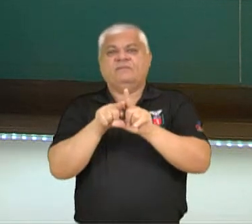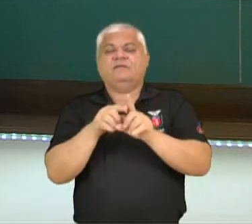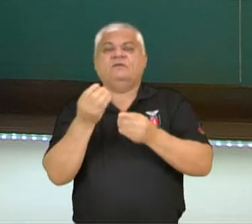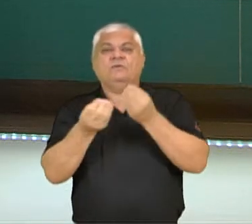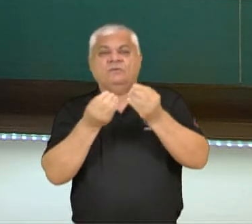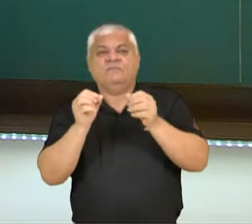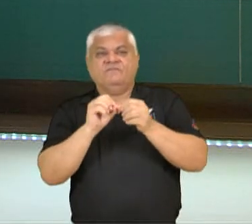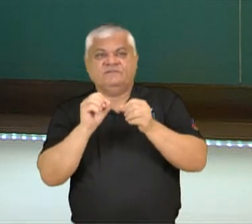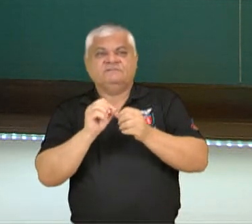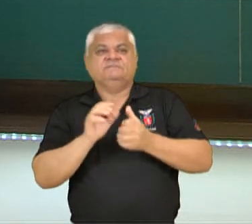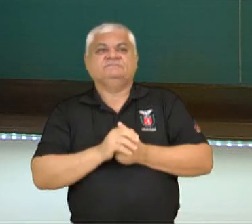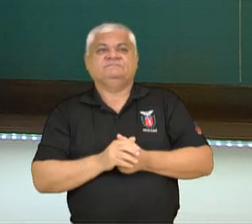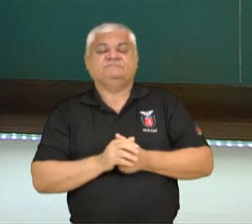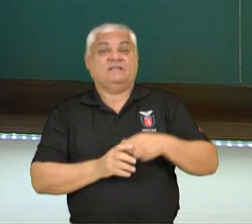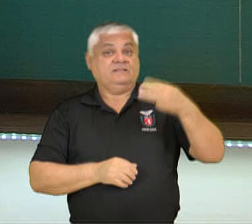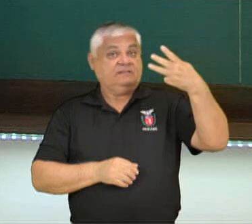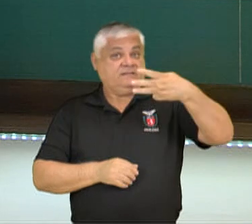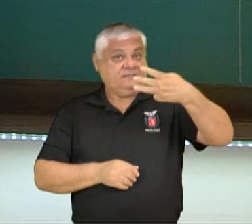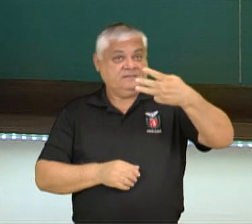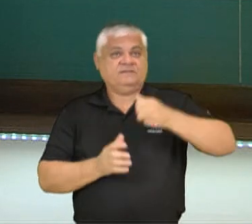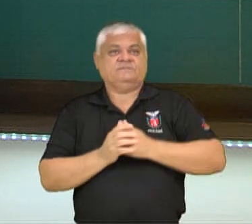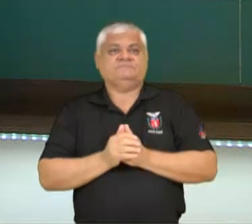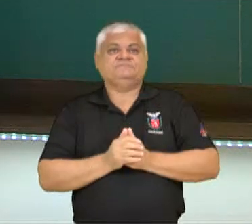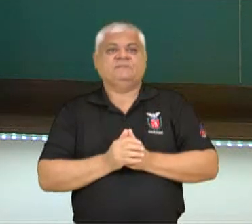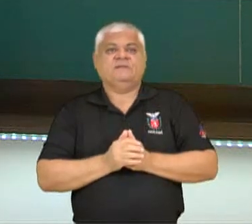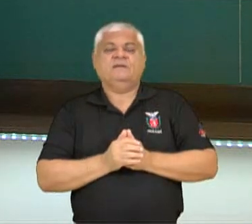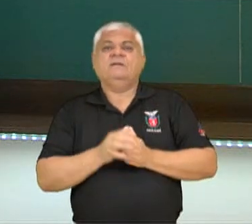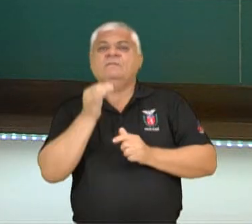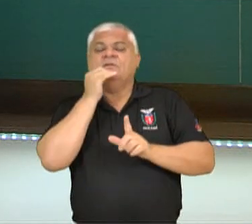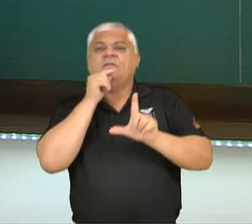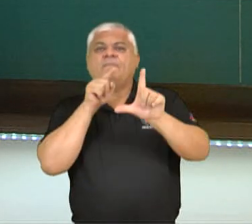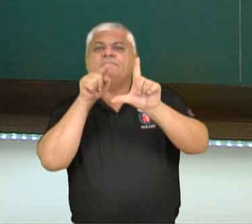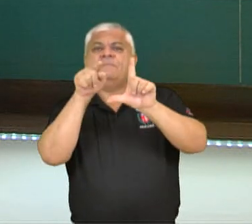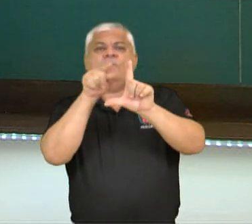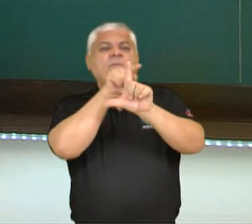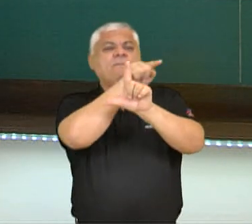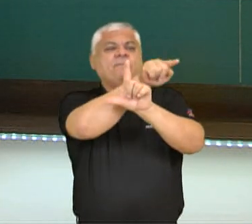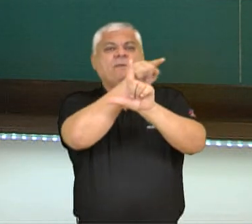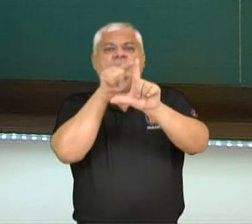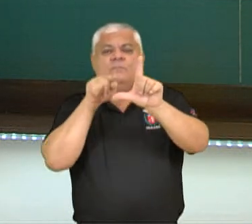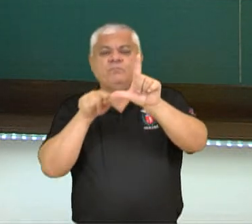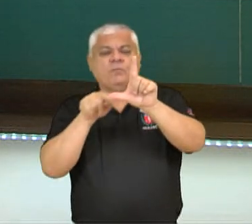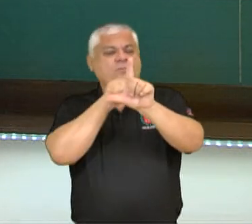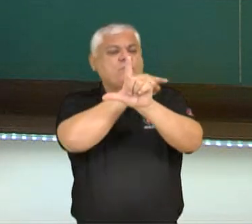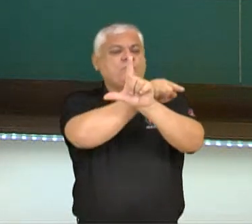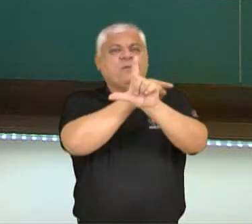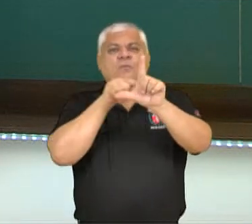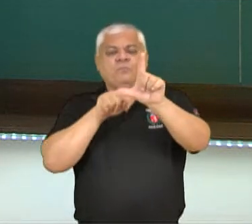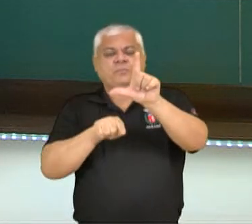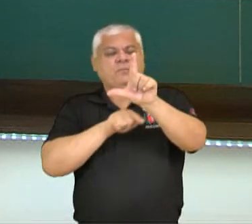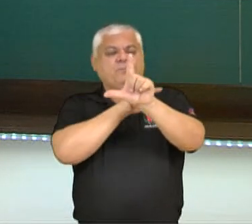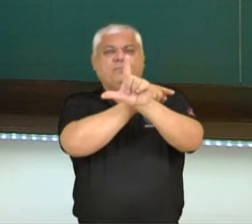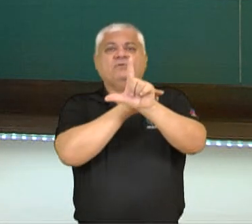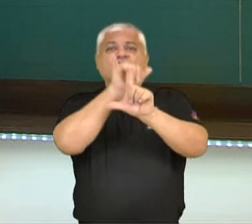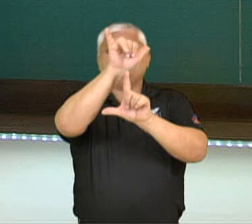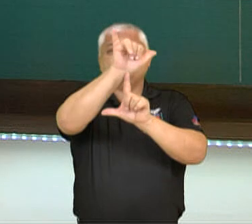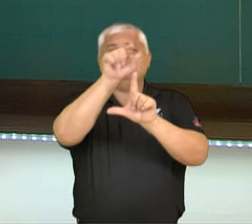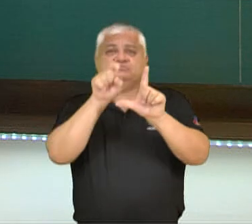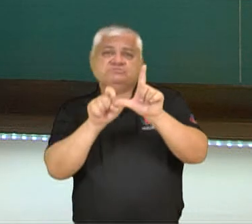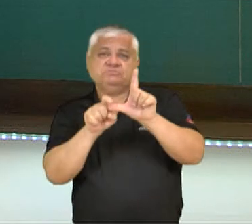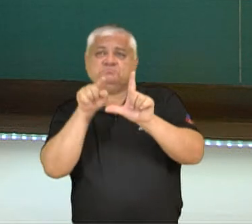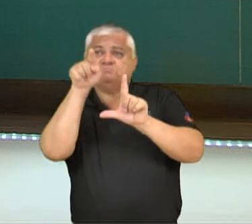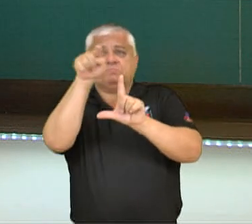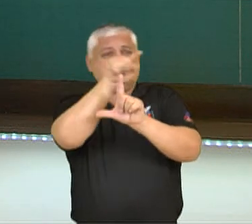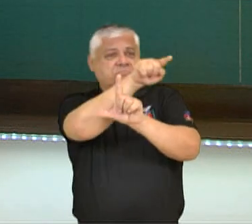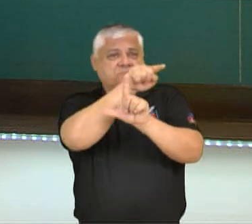a parábola. Num terceiro momento, eu posso marcar esses pontos no plano cartesiano, né? Todos os pontos x e y marcar